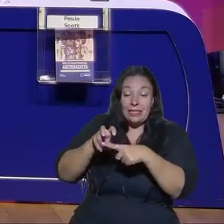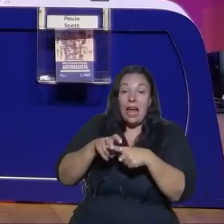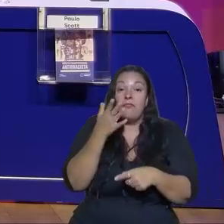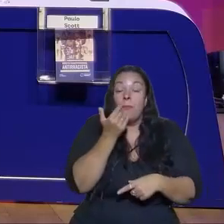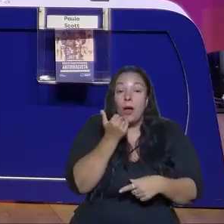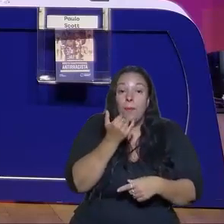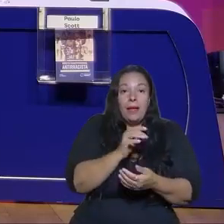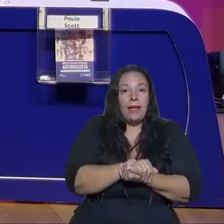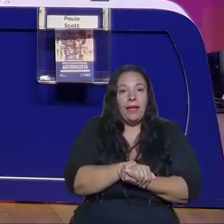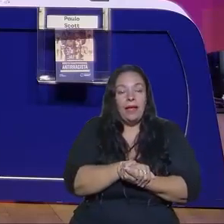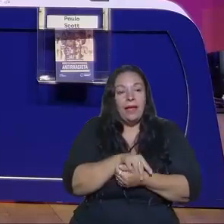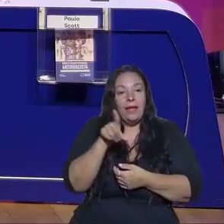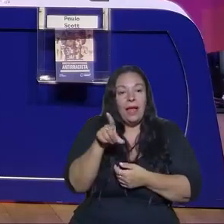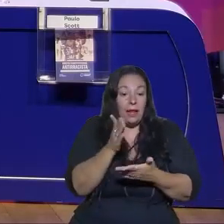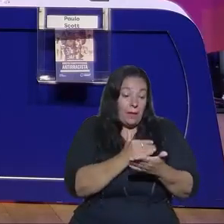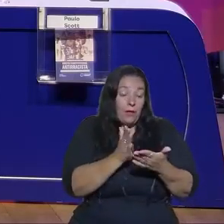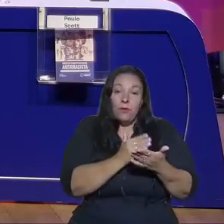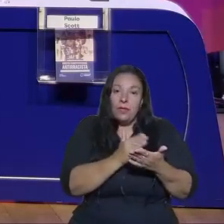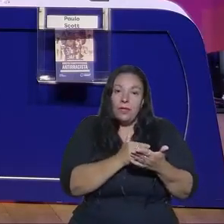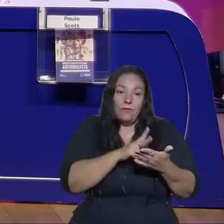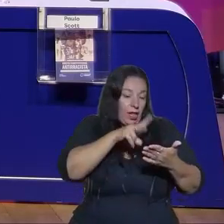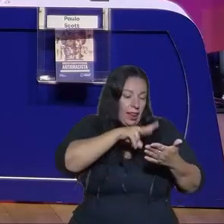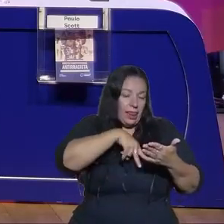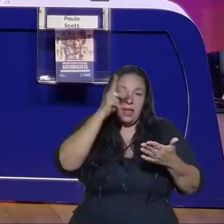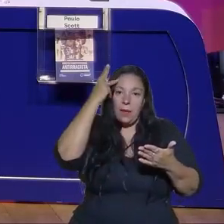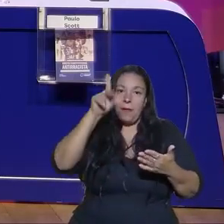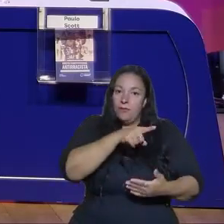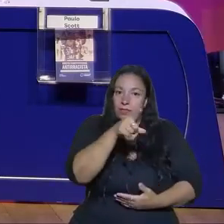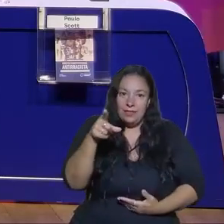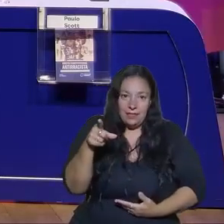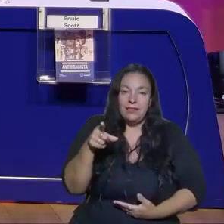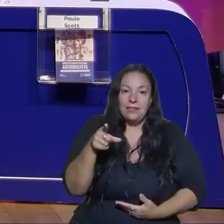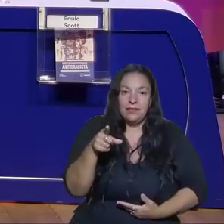e ela pegava um livro e lia para vocês.